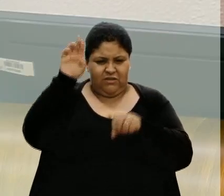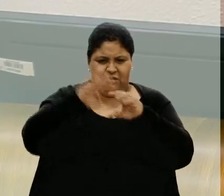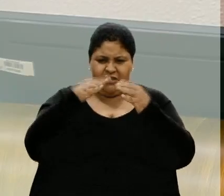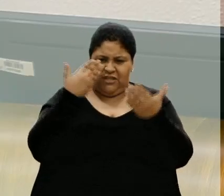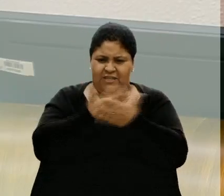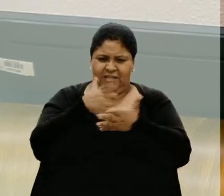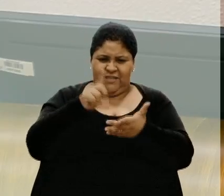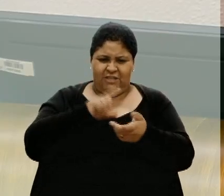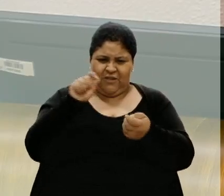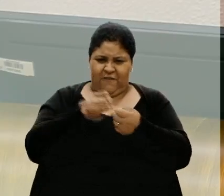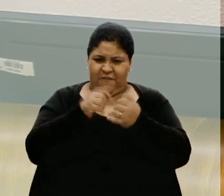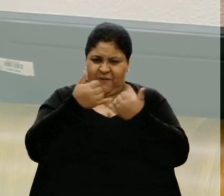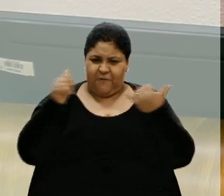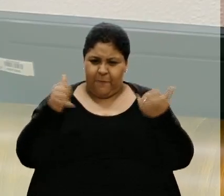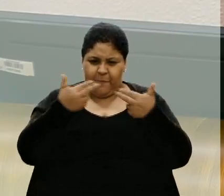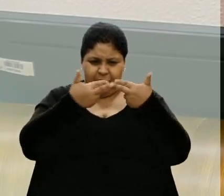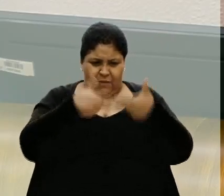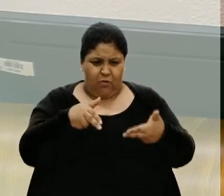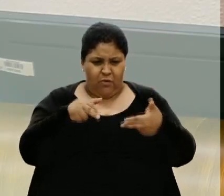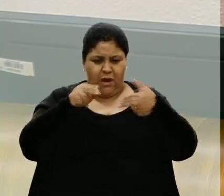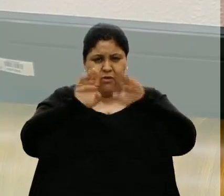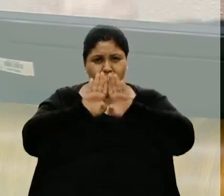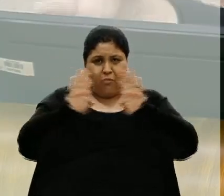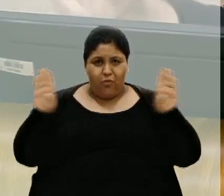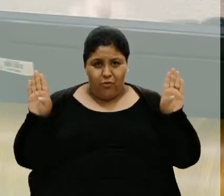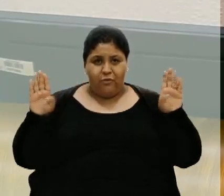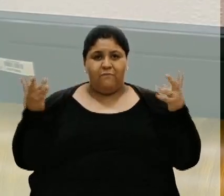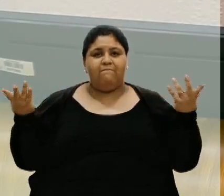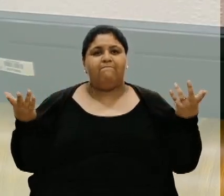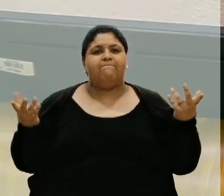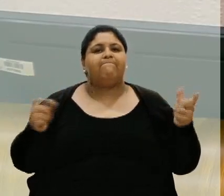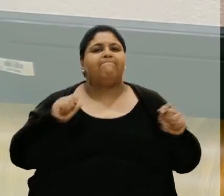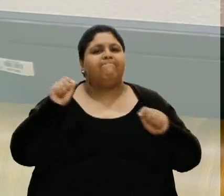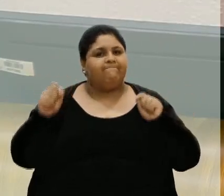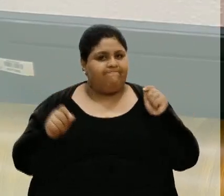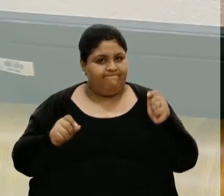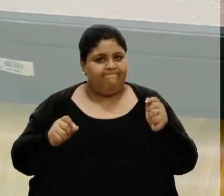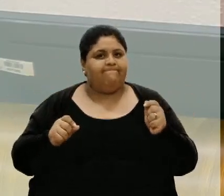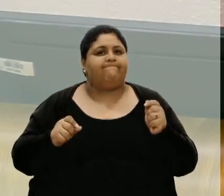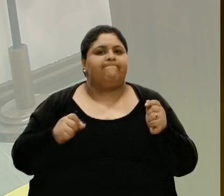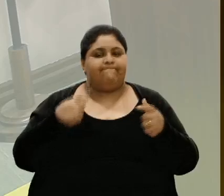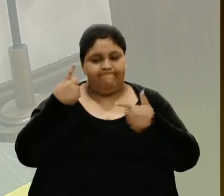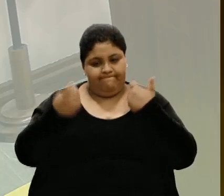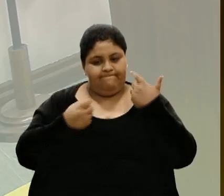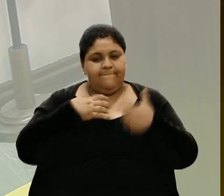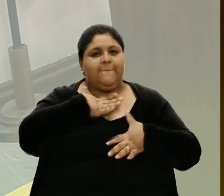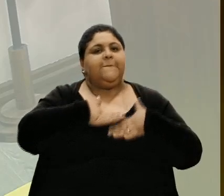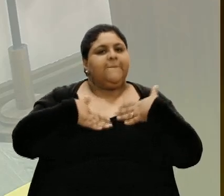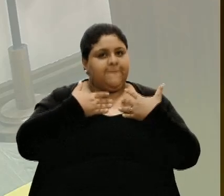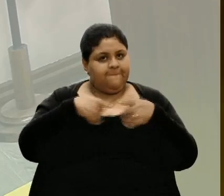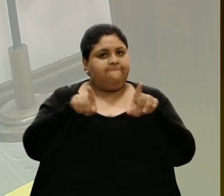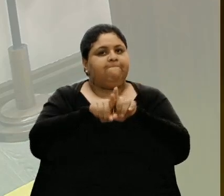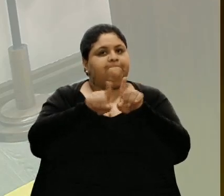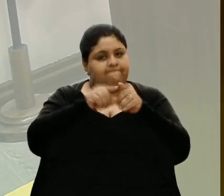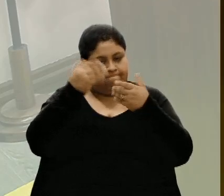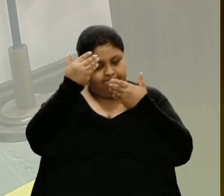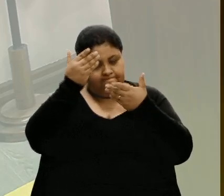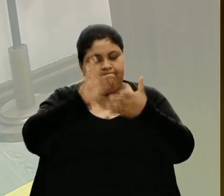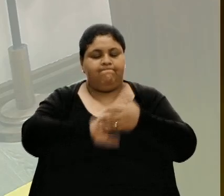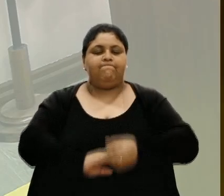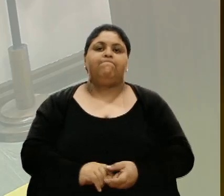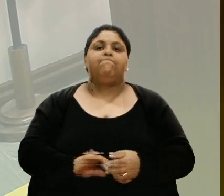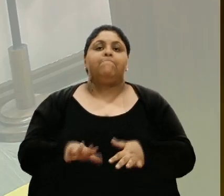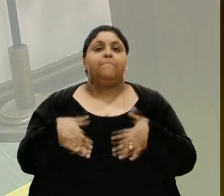elétrica, inauguraram um muro. Então, fica a nossa indignação aqui. Obrigado. Pois é, então nós estamos aqui pedindo mais